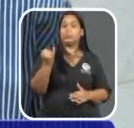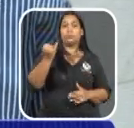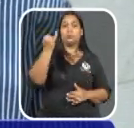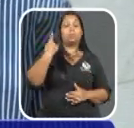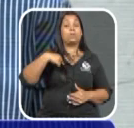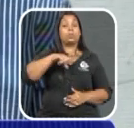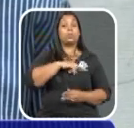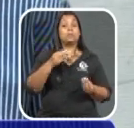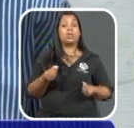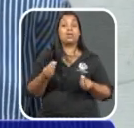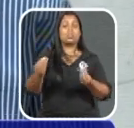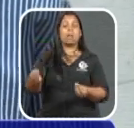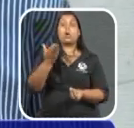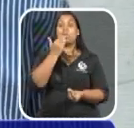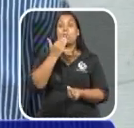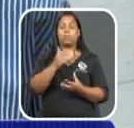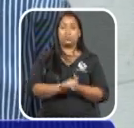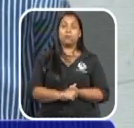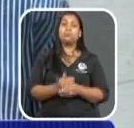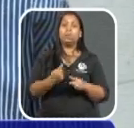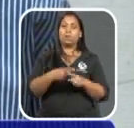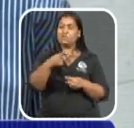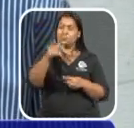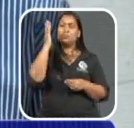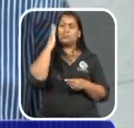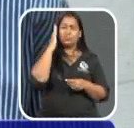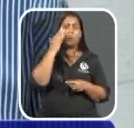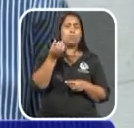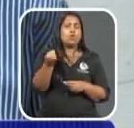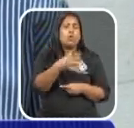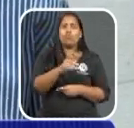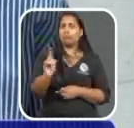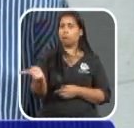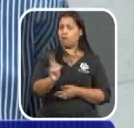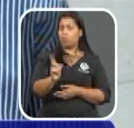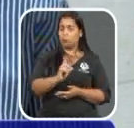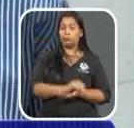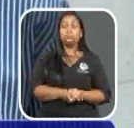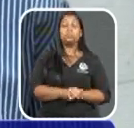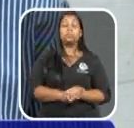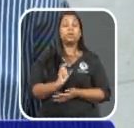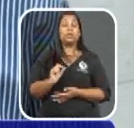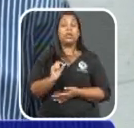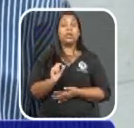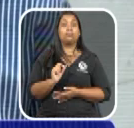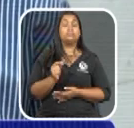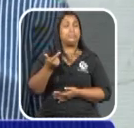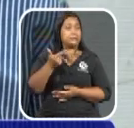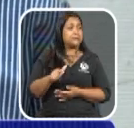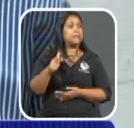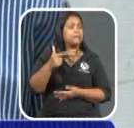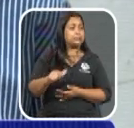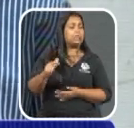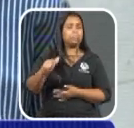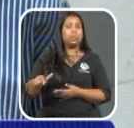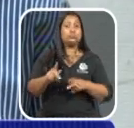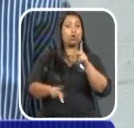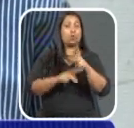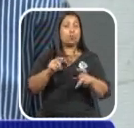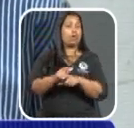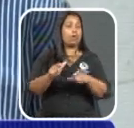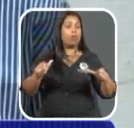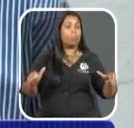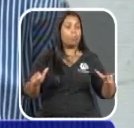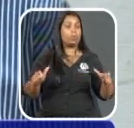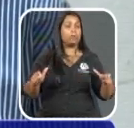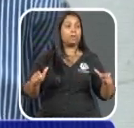possamos ofertar o grande número. Você sabe, e não é novidade para ninguém, que cada vez mais aumenta a população do mundo e